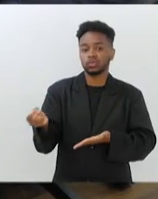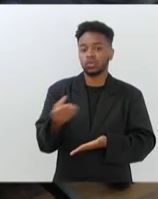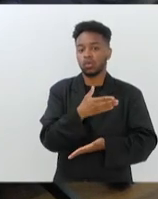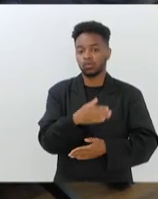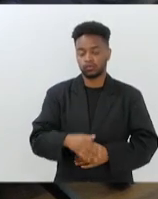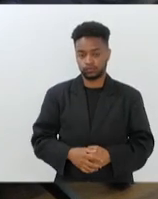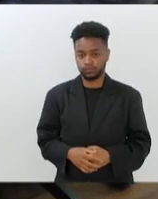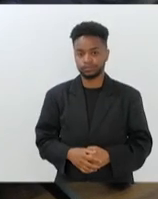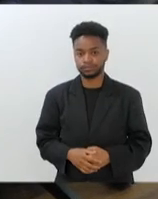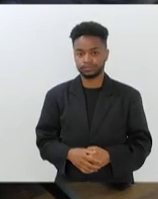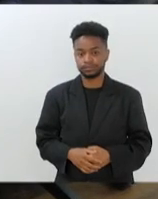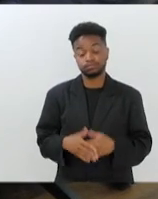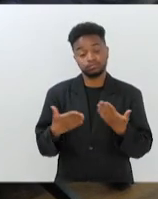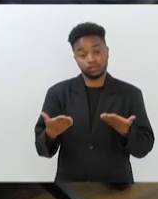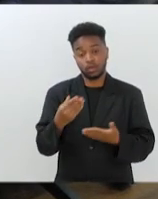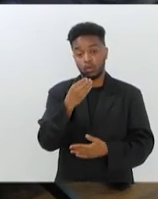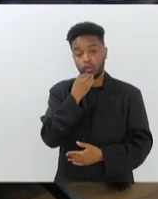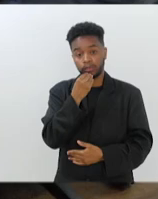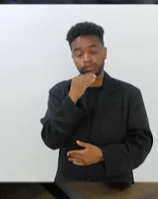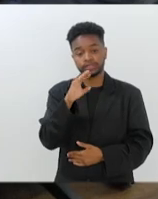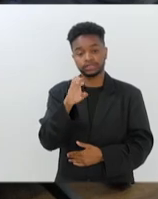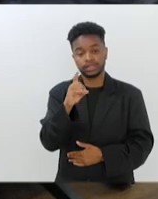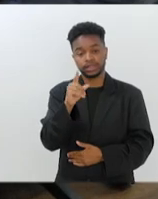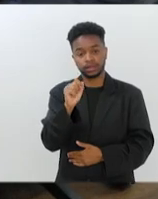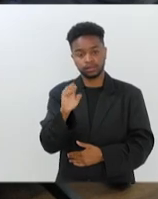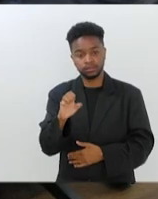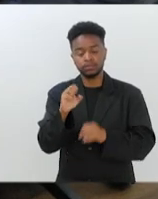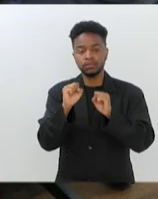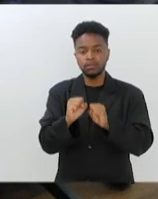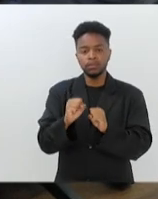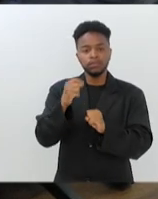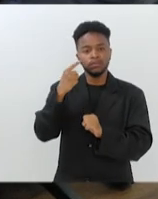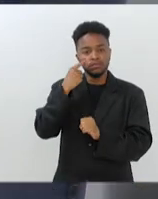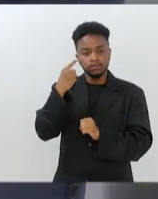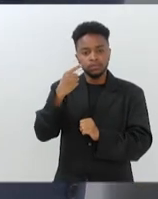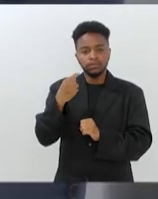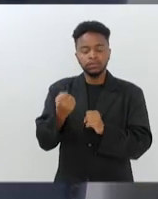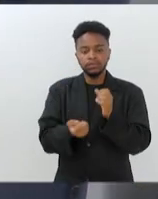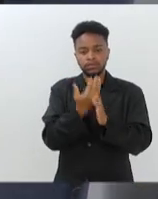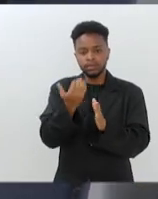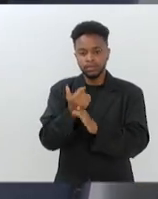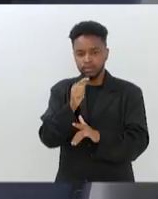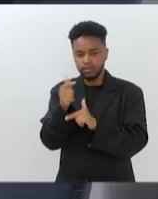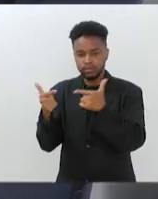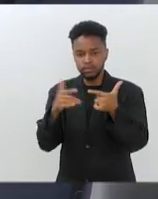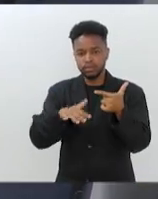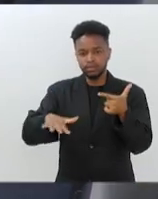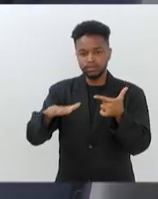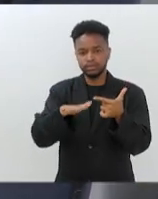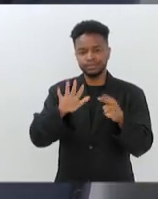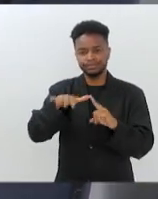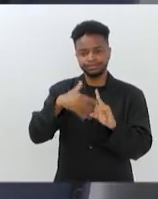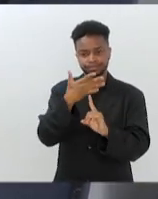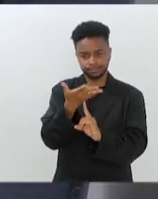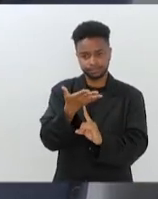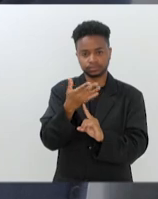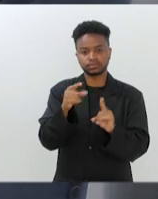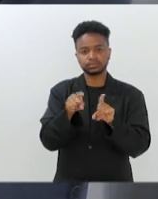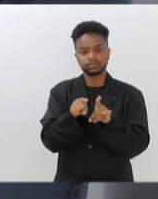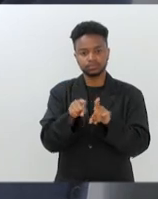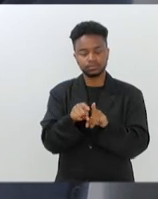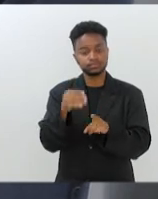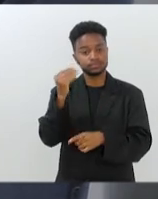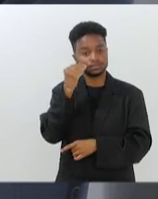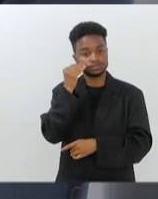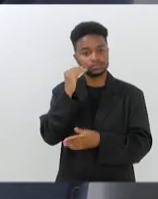modelagem obviamente a cedai pode pensar em prospectar outros negócios na área ambiental tentar buscar algo